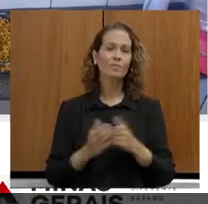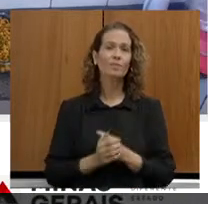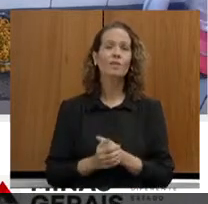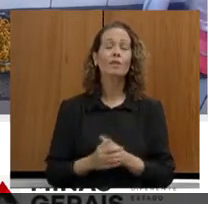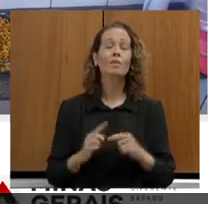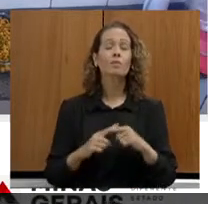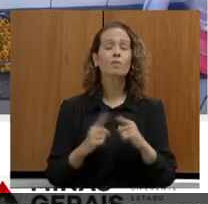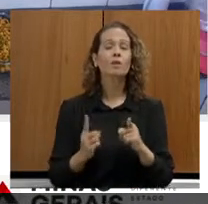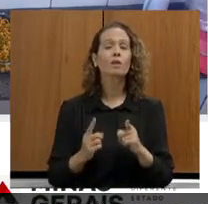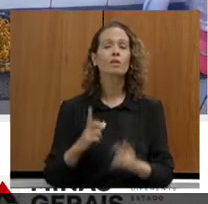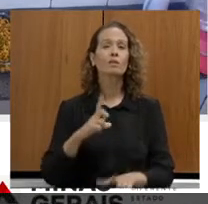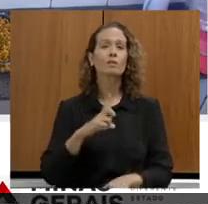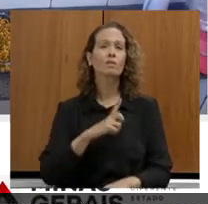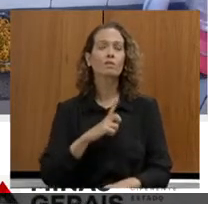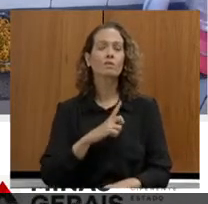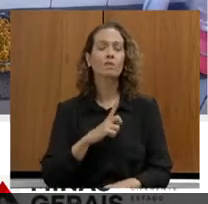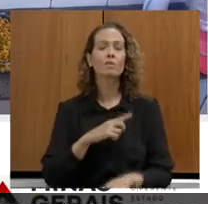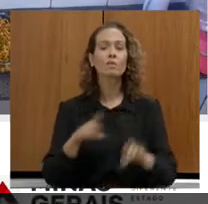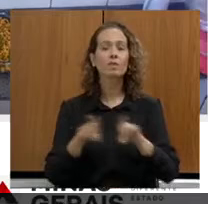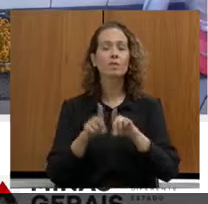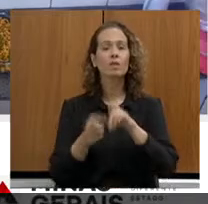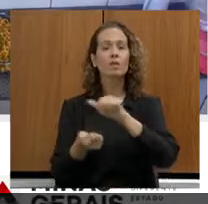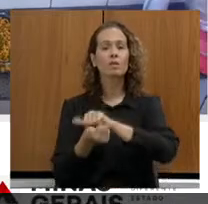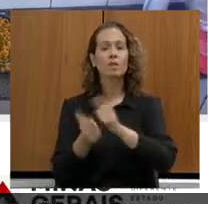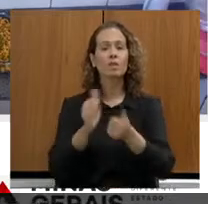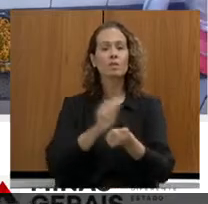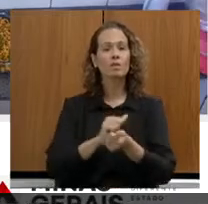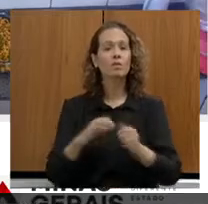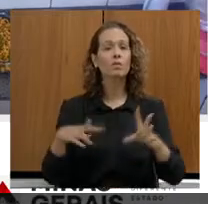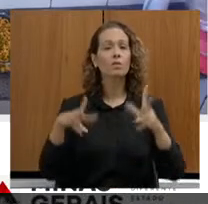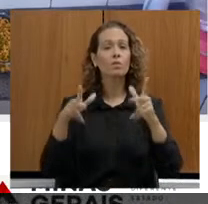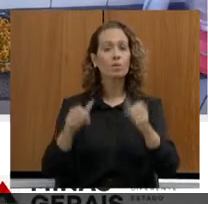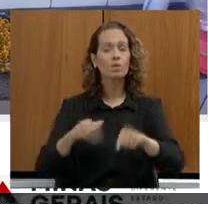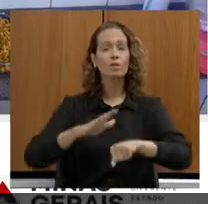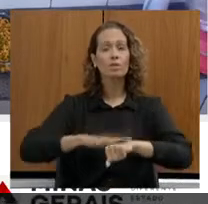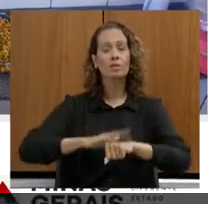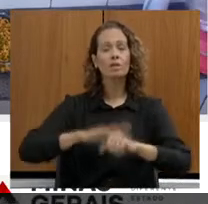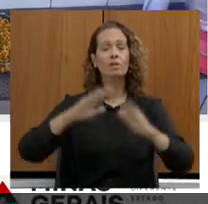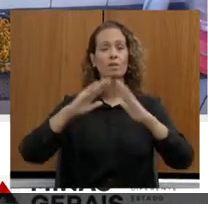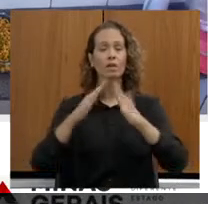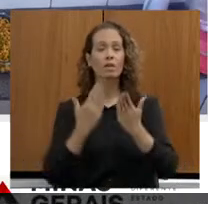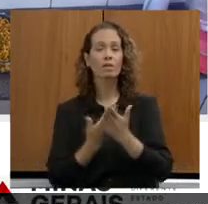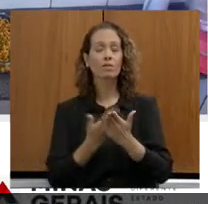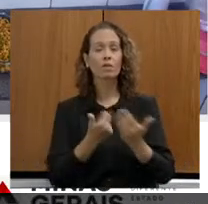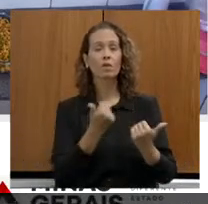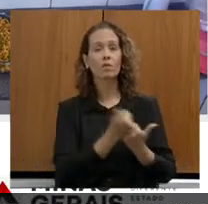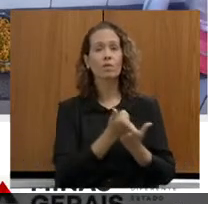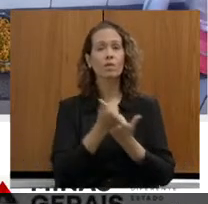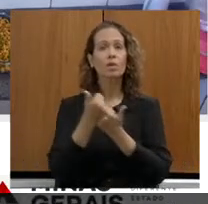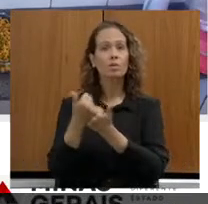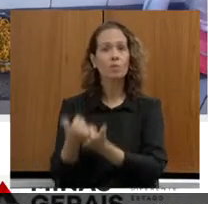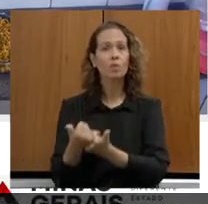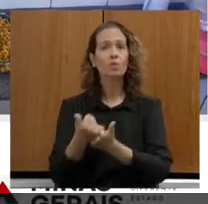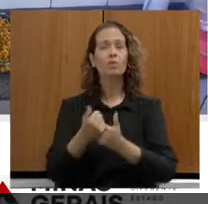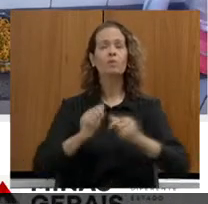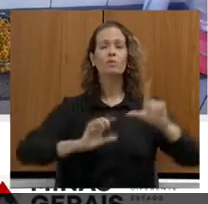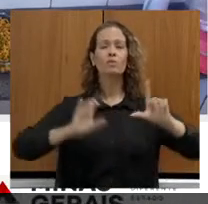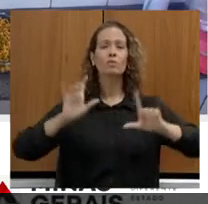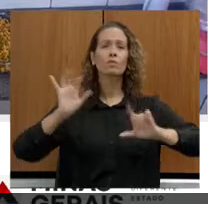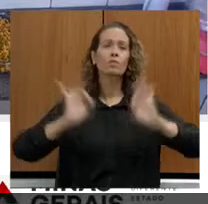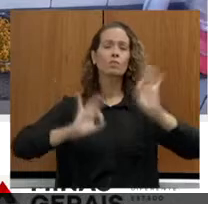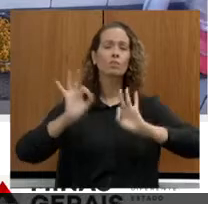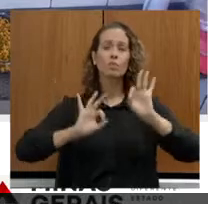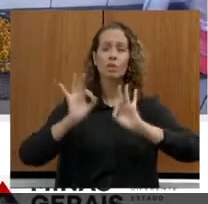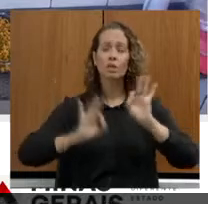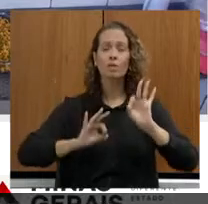temos então eu tivemos as adaptações todas realizadas em escola com esse apoio do programa de manutenção predial em que a